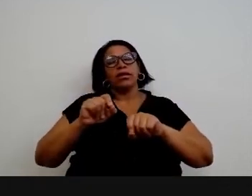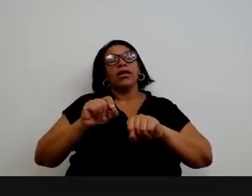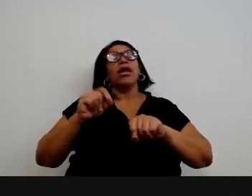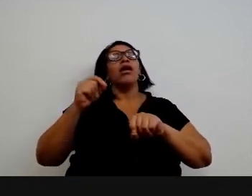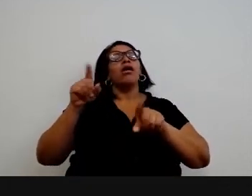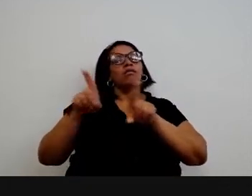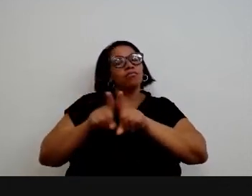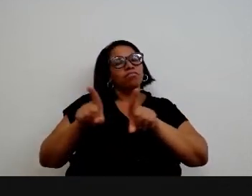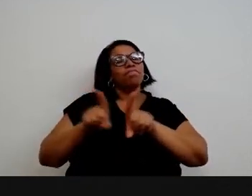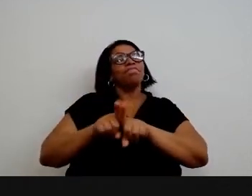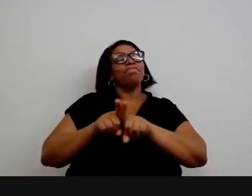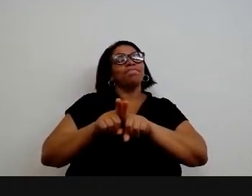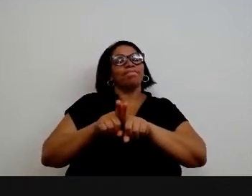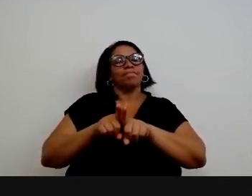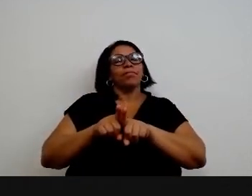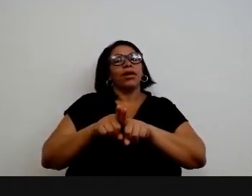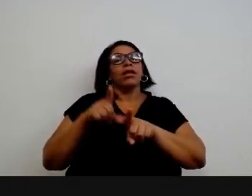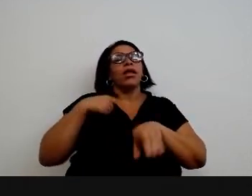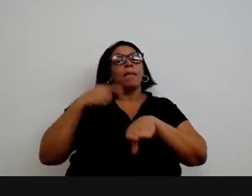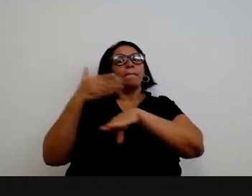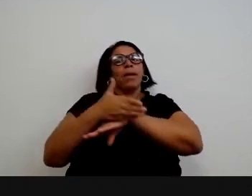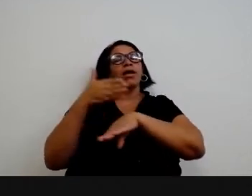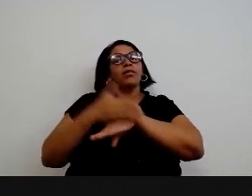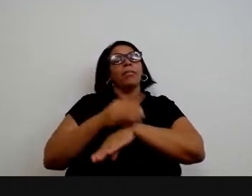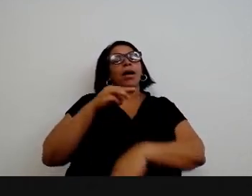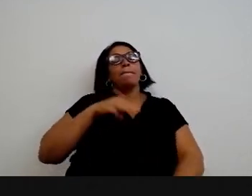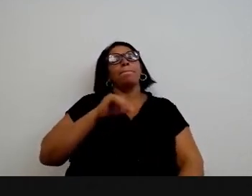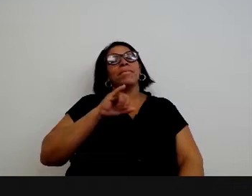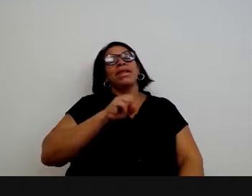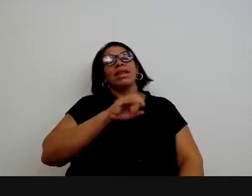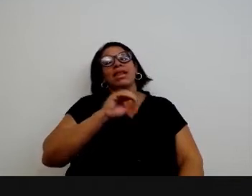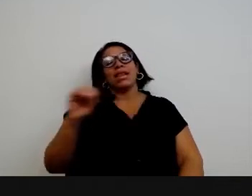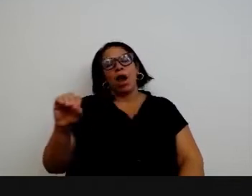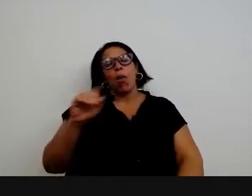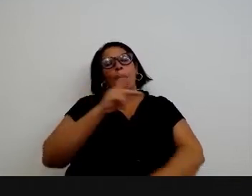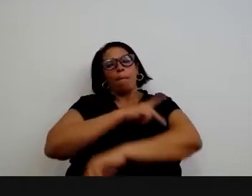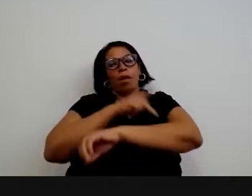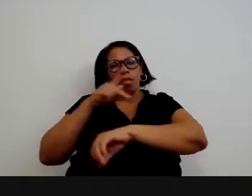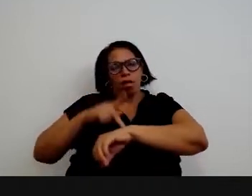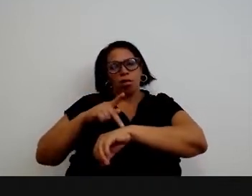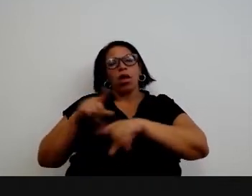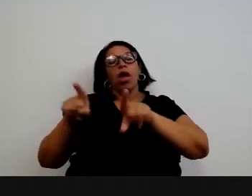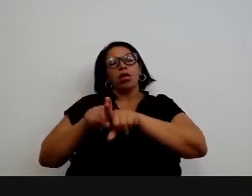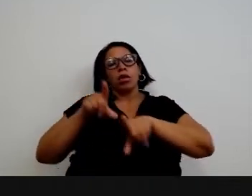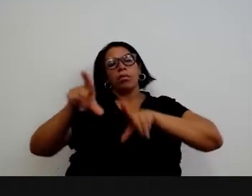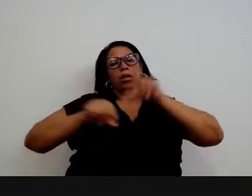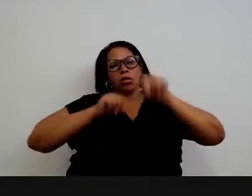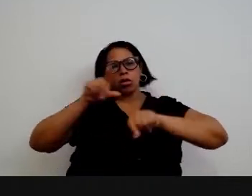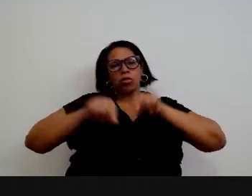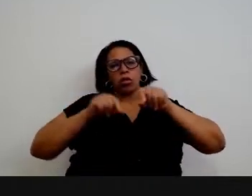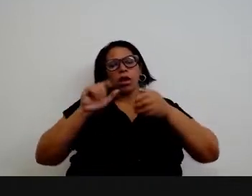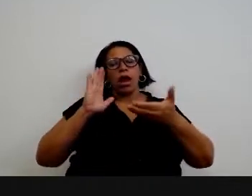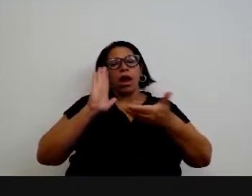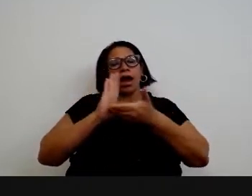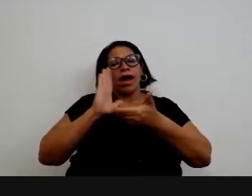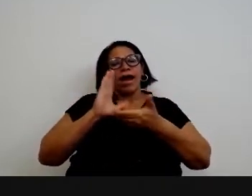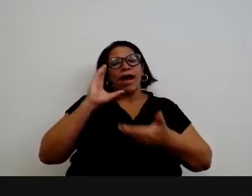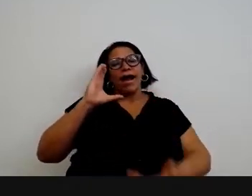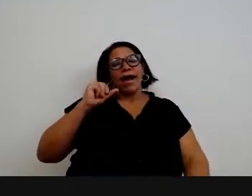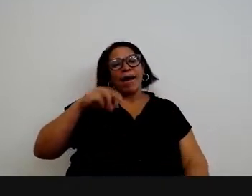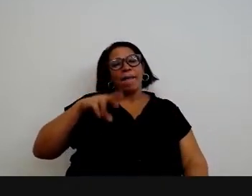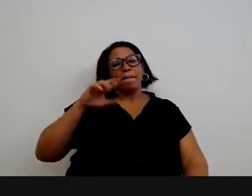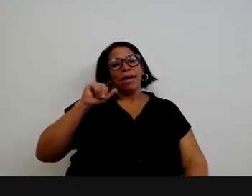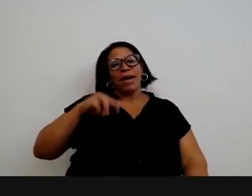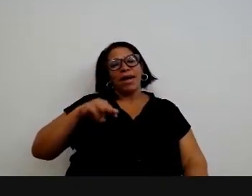E eu também, além de ter participado do Missão, eu sou educadora selecionada do programa Câmara Mirim,